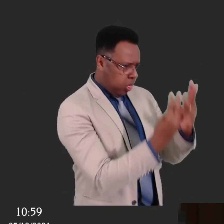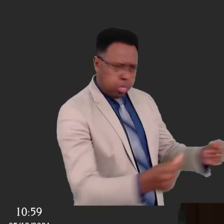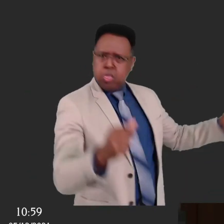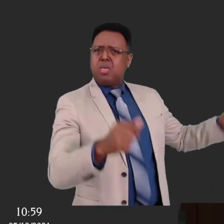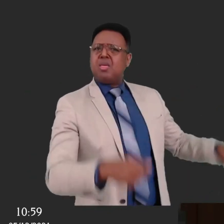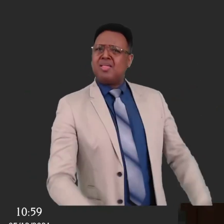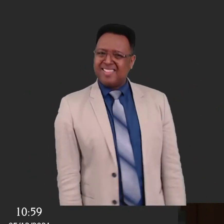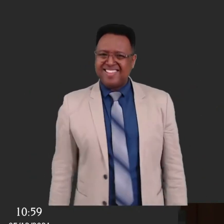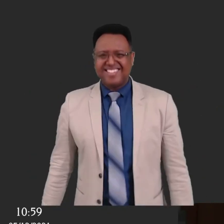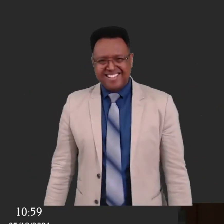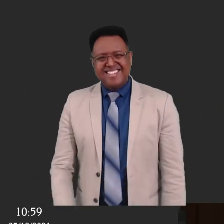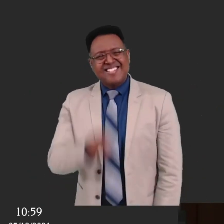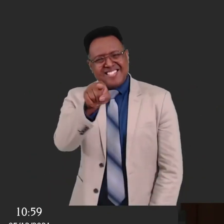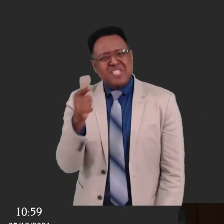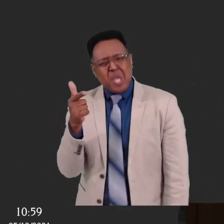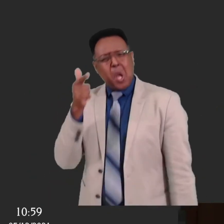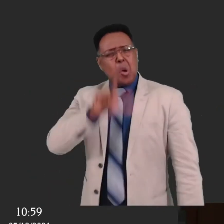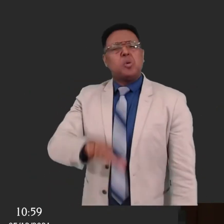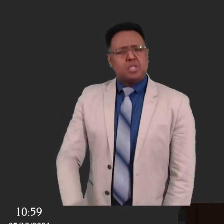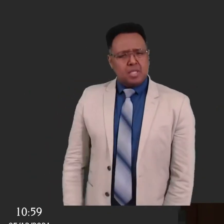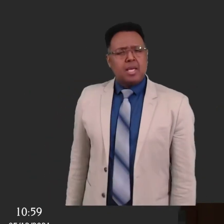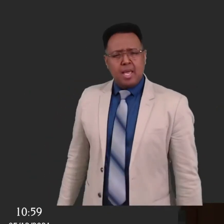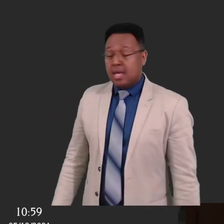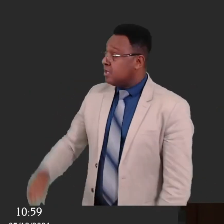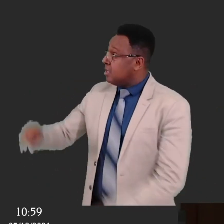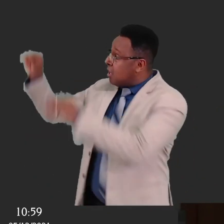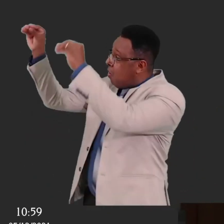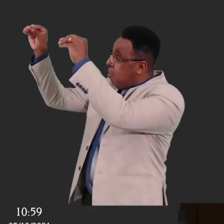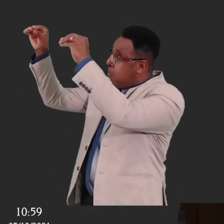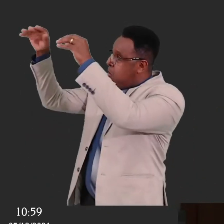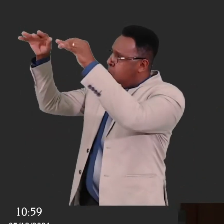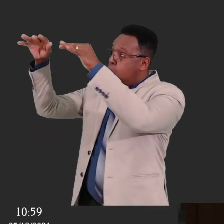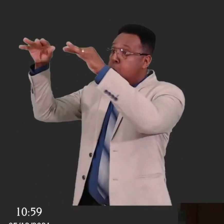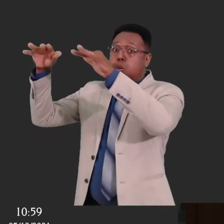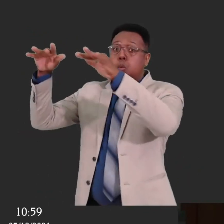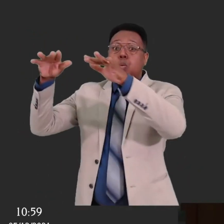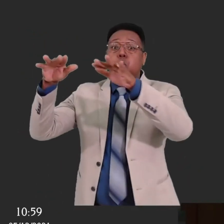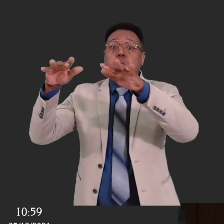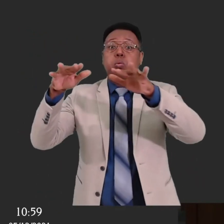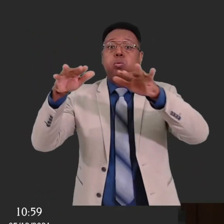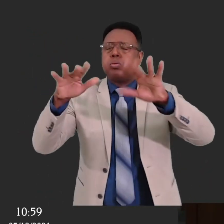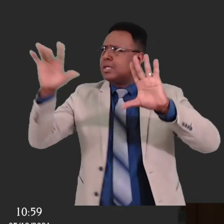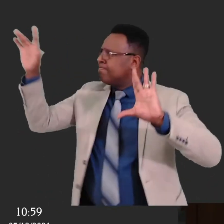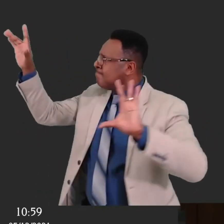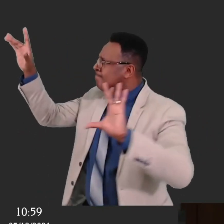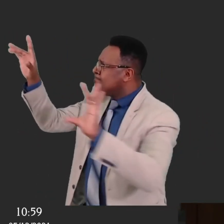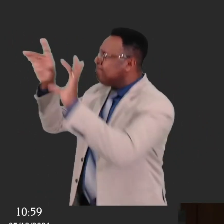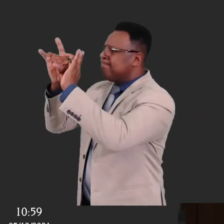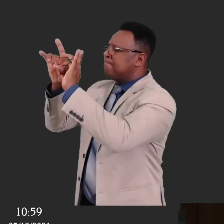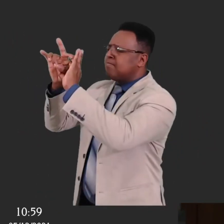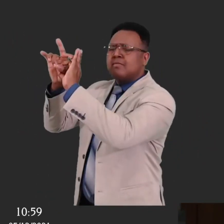isto acontecer, a presença de Deus tomará o coração daquele que se ligar a Ele, e